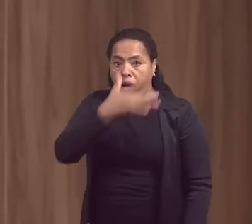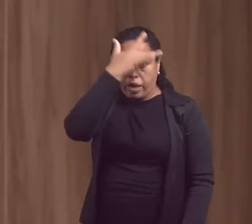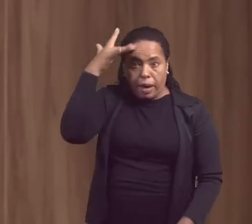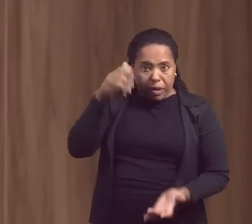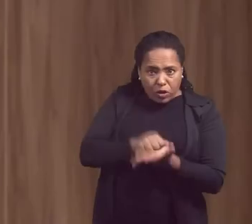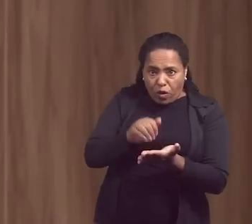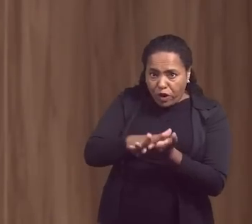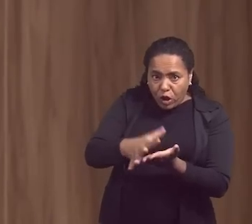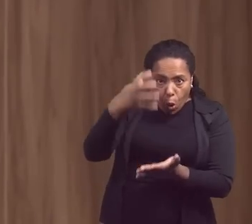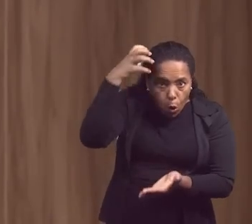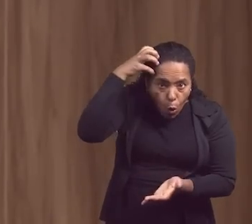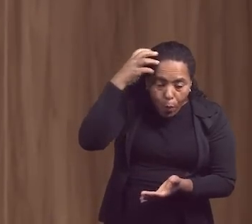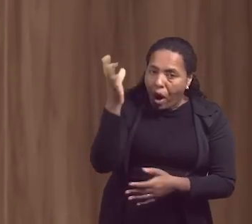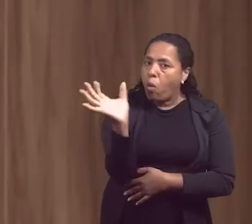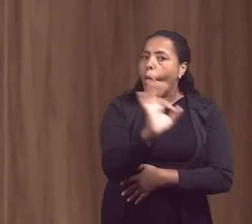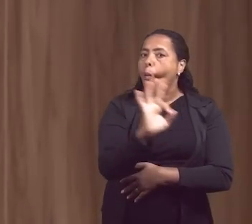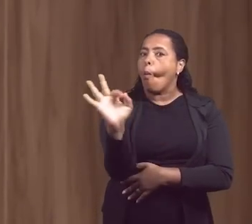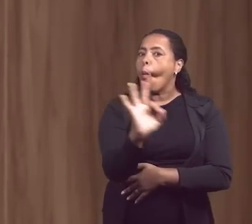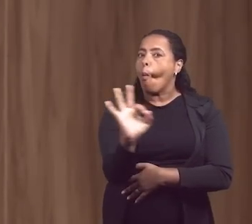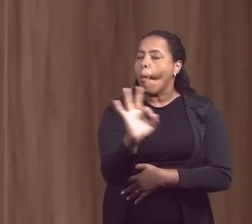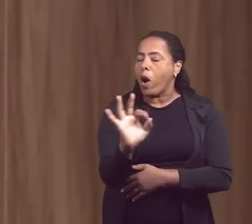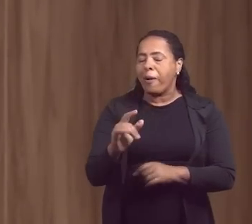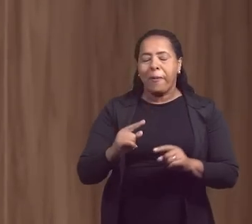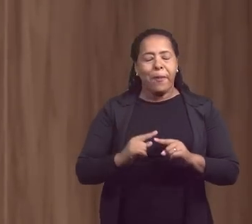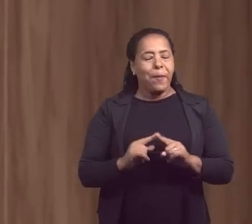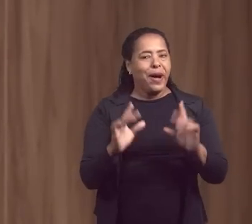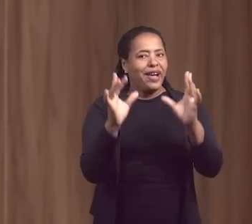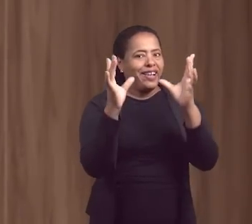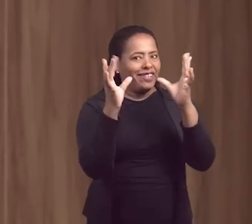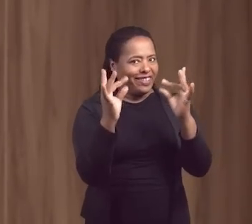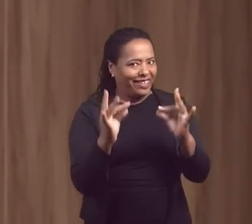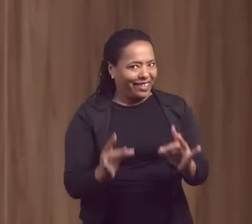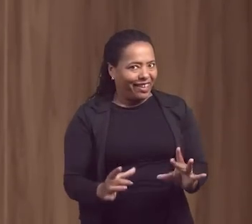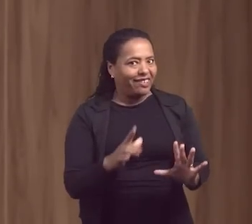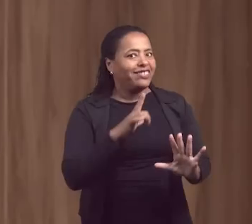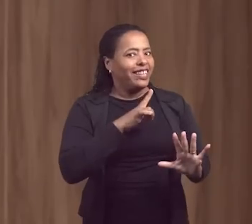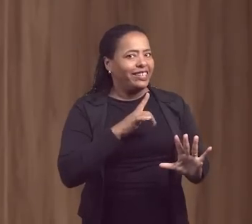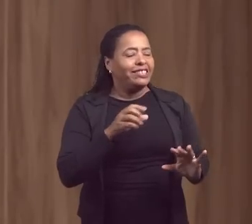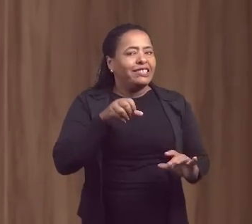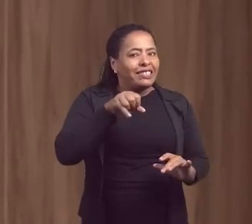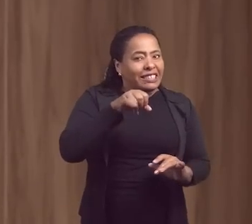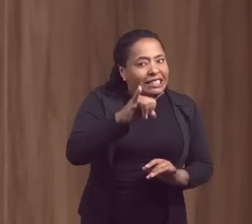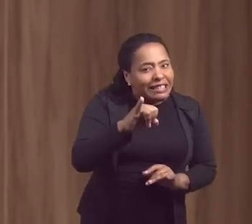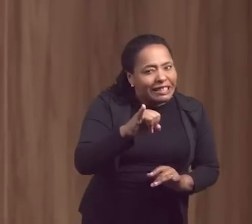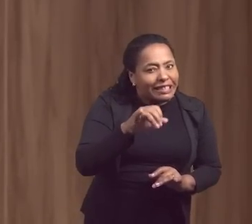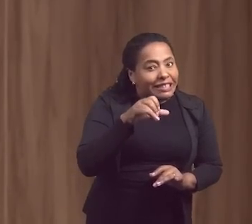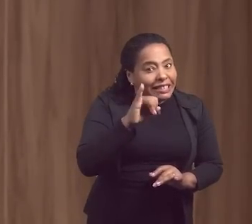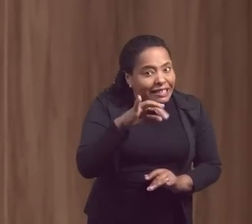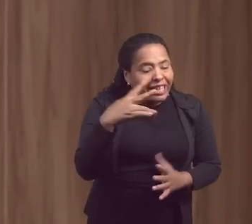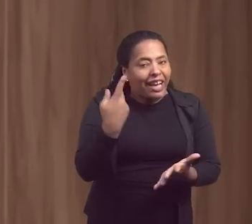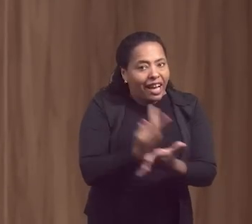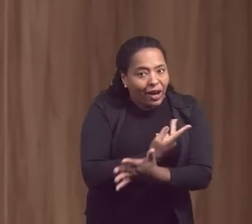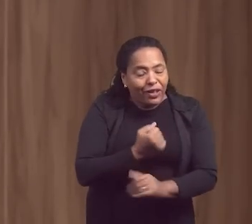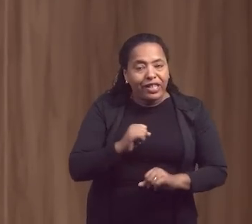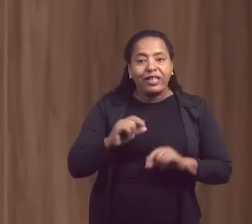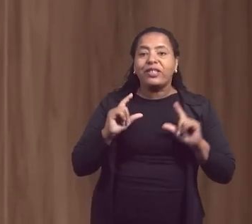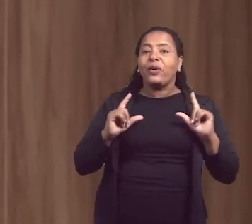sangue. Mas tem um detalhe aqui também, que é o seguinte: se por um acaso aquele que